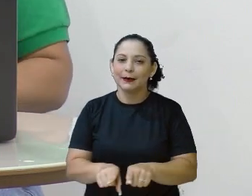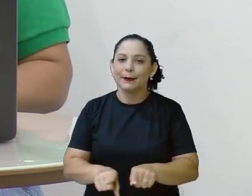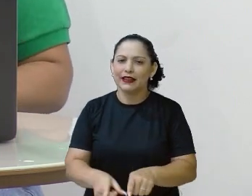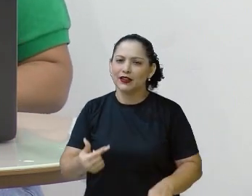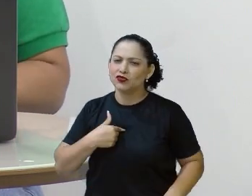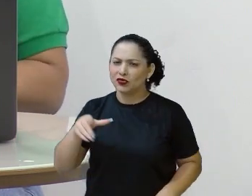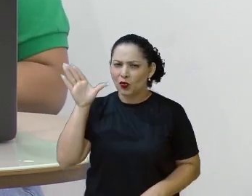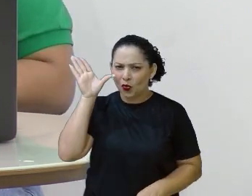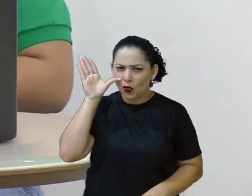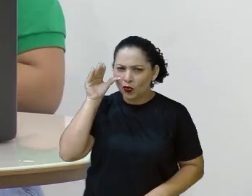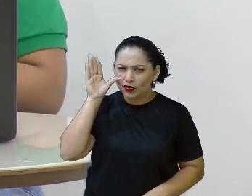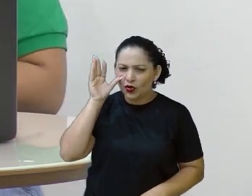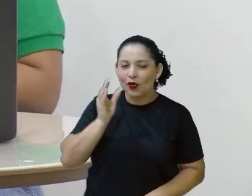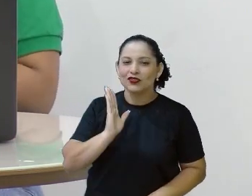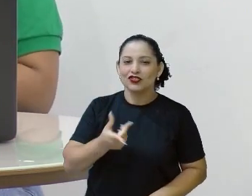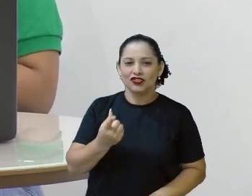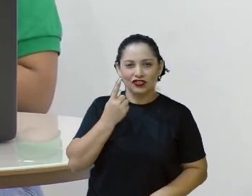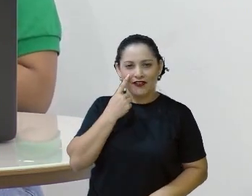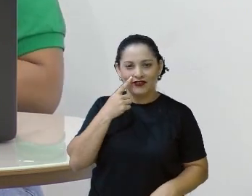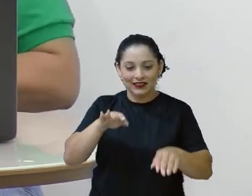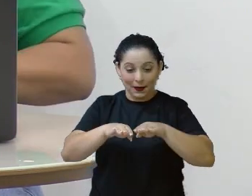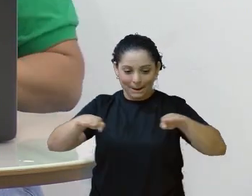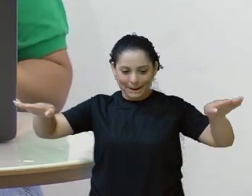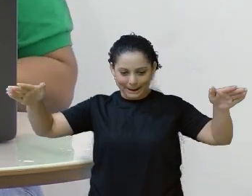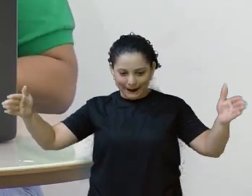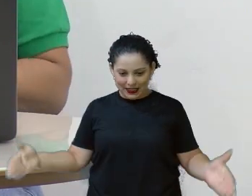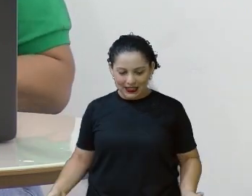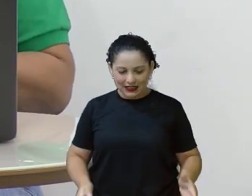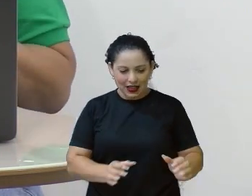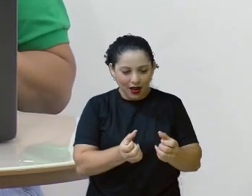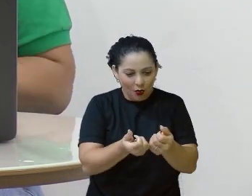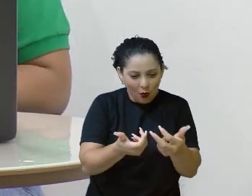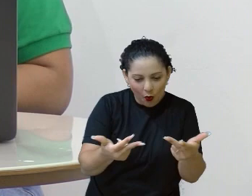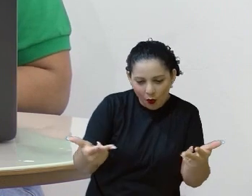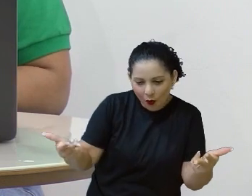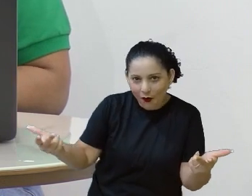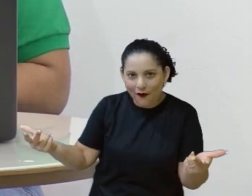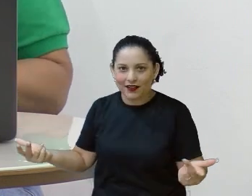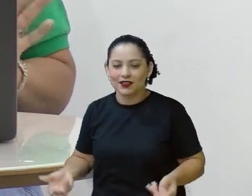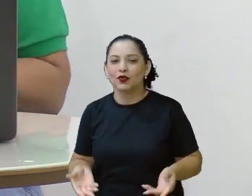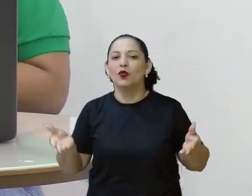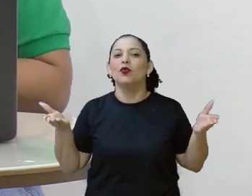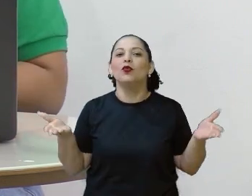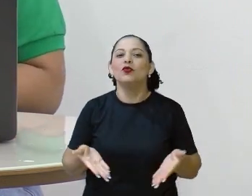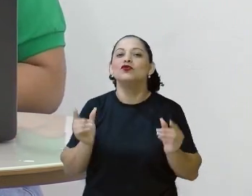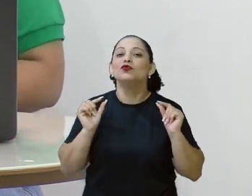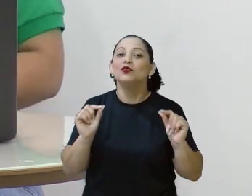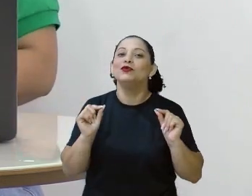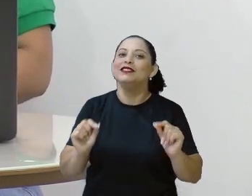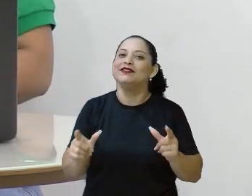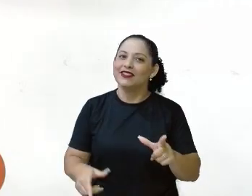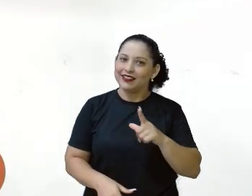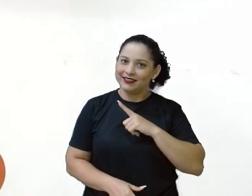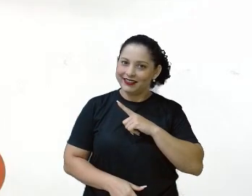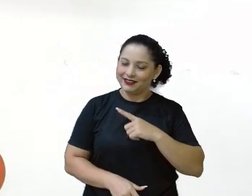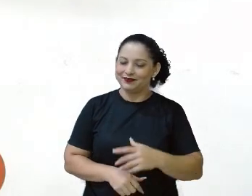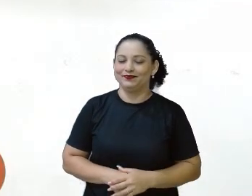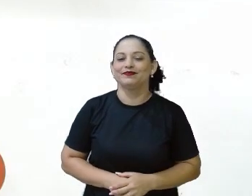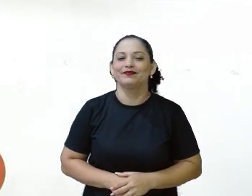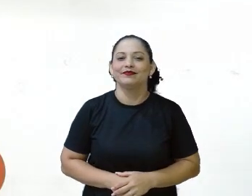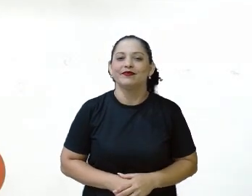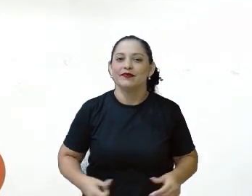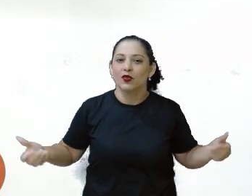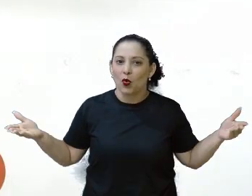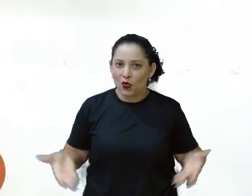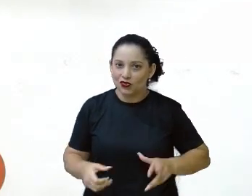curiosa, já vi um monte de coisa ali em cima da mesa e eu estou querendo saber o que ela vai aprontar hoje. E aí? Hoje a gente não